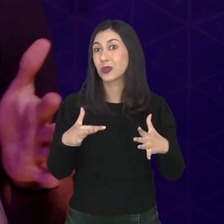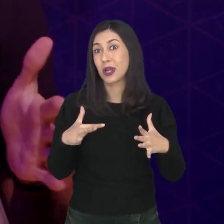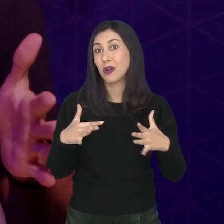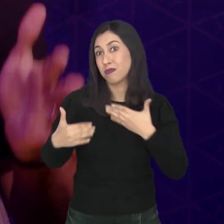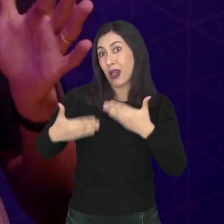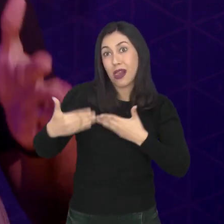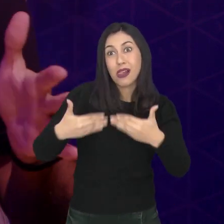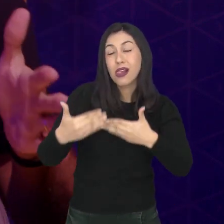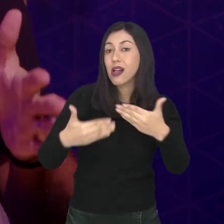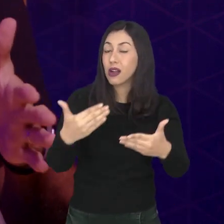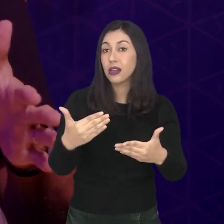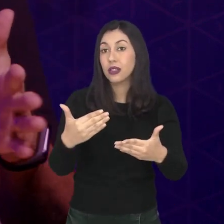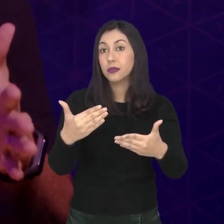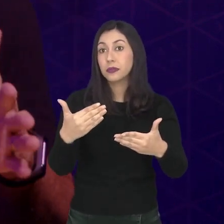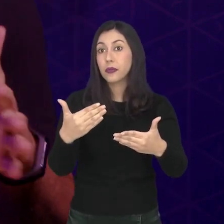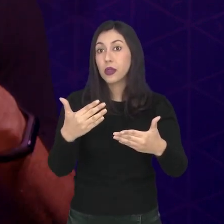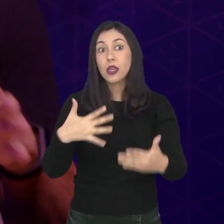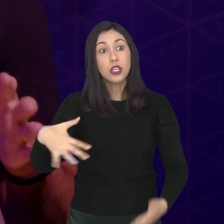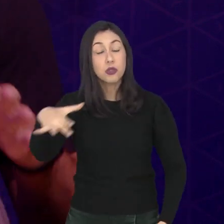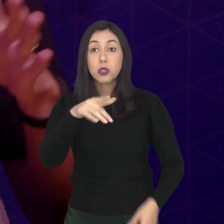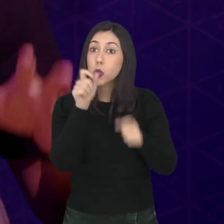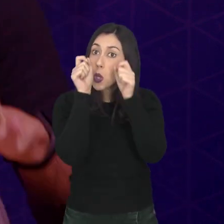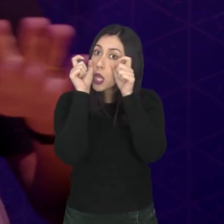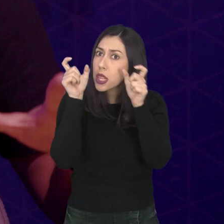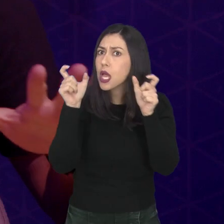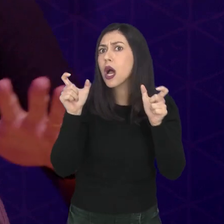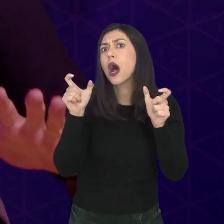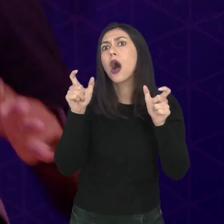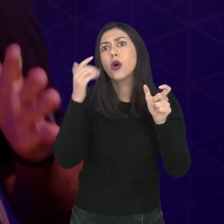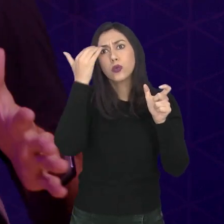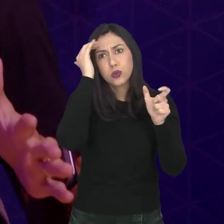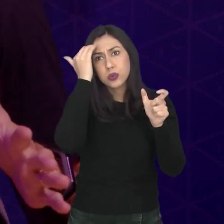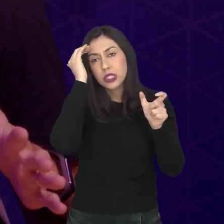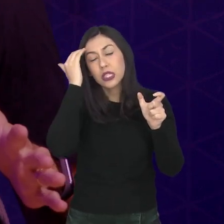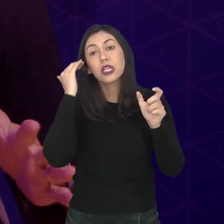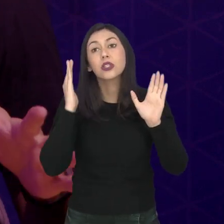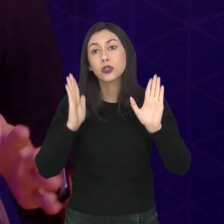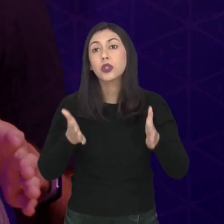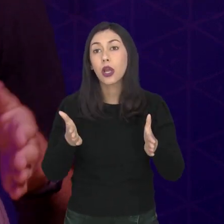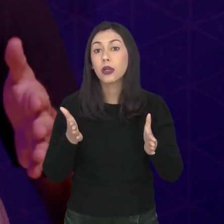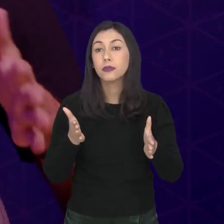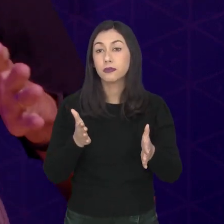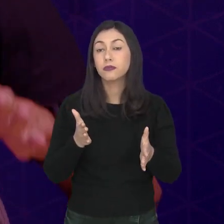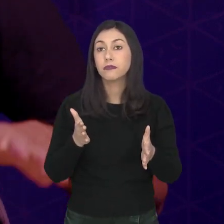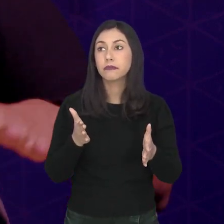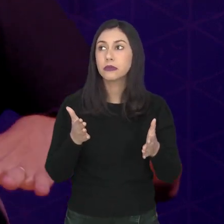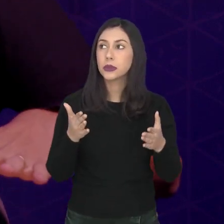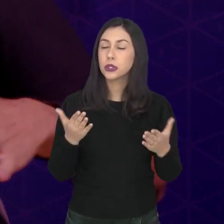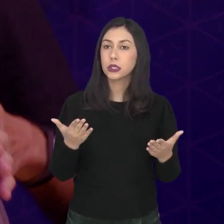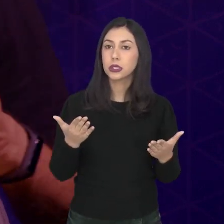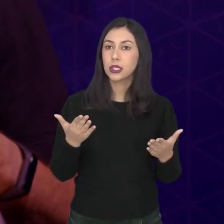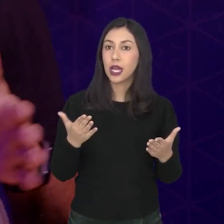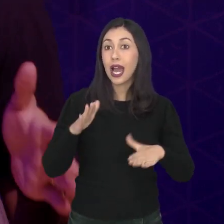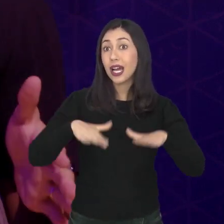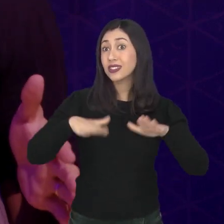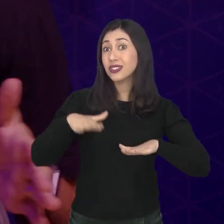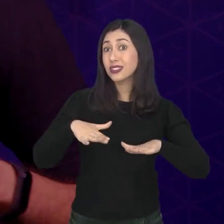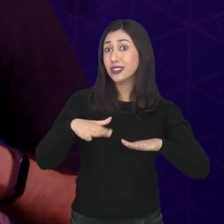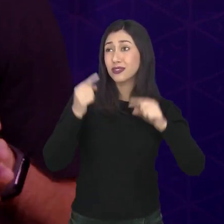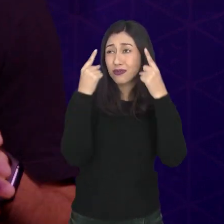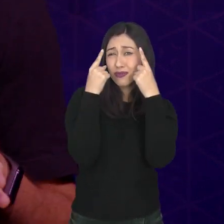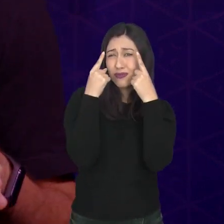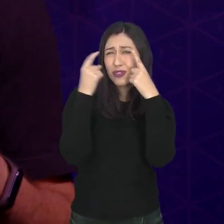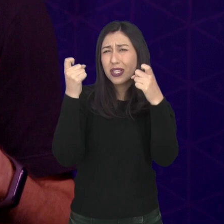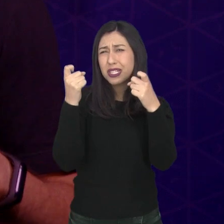né? Para todo mundo ficar ligado e já entender no começo do programa. Nem toda